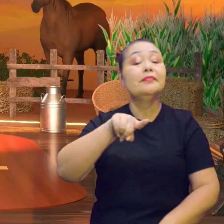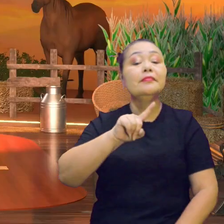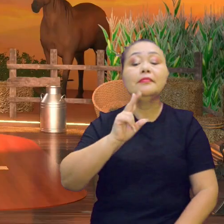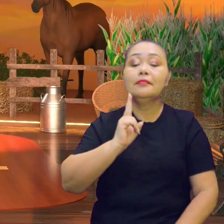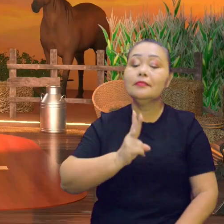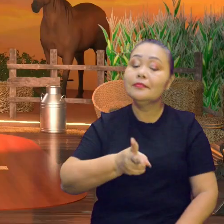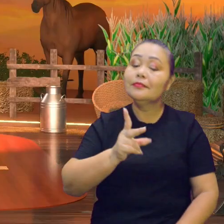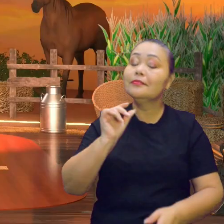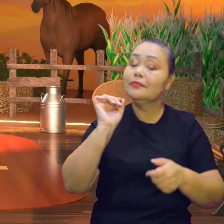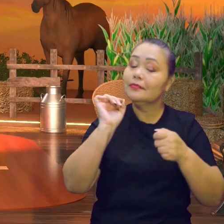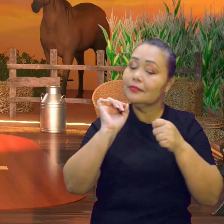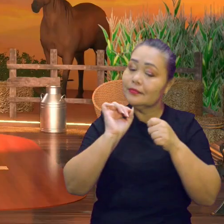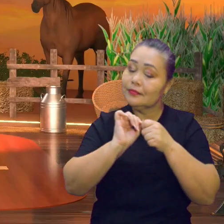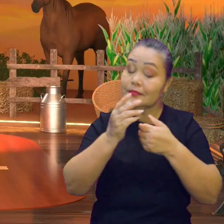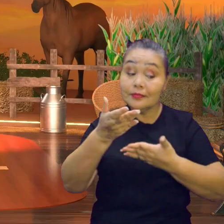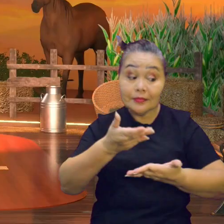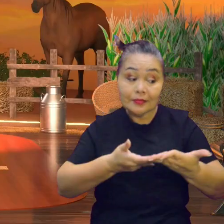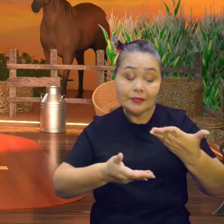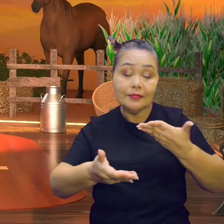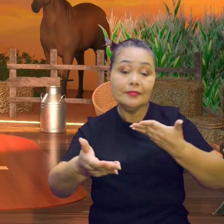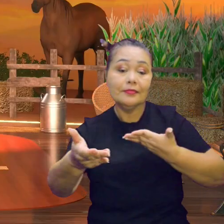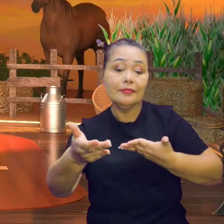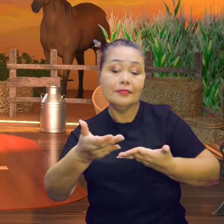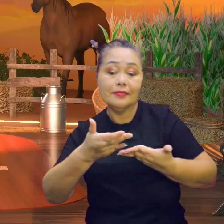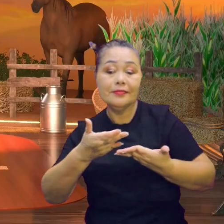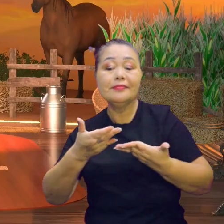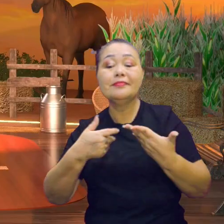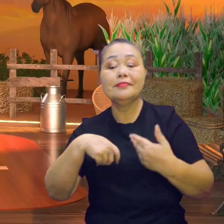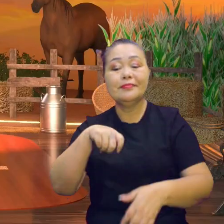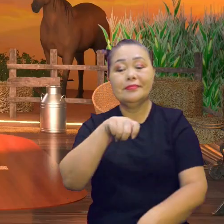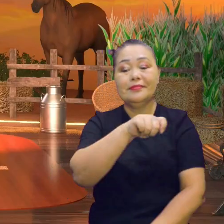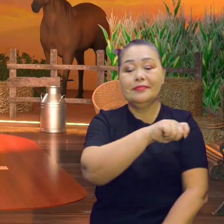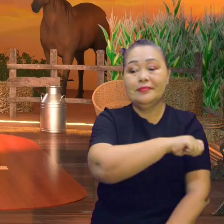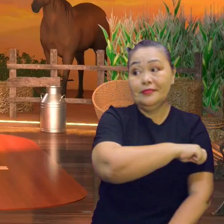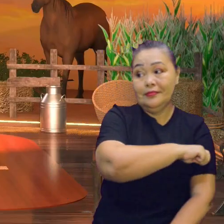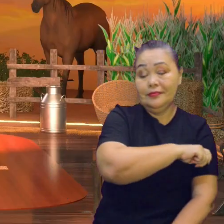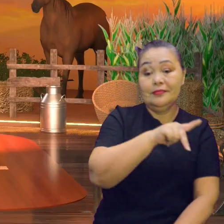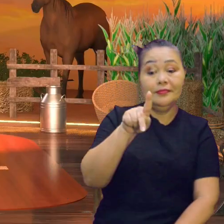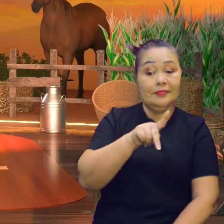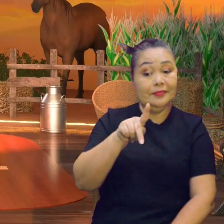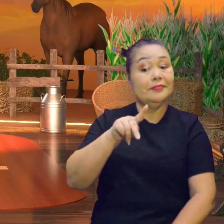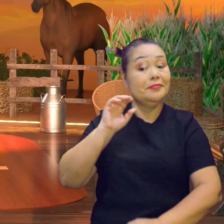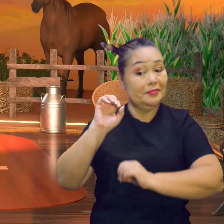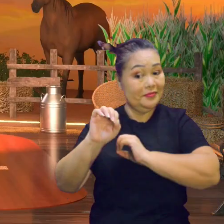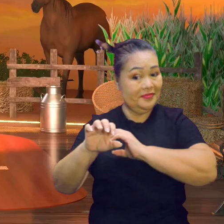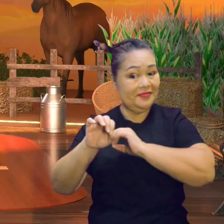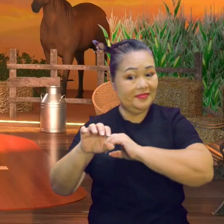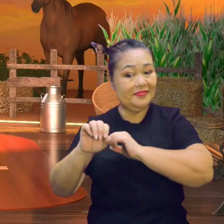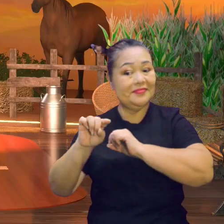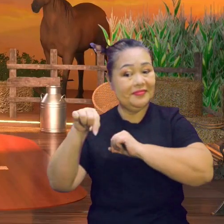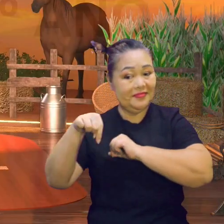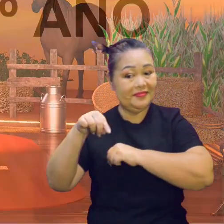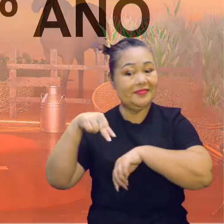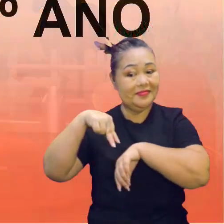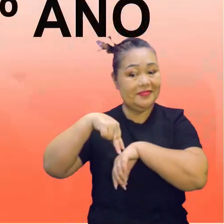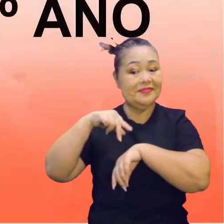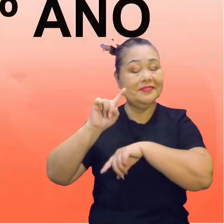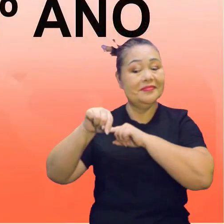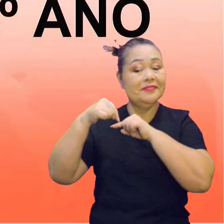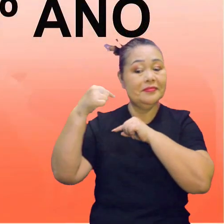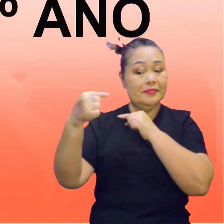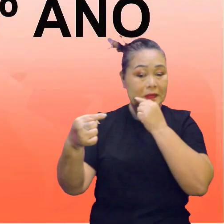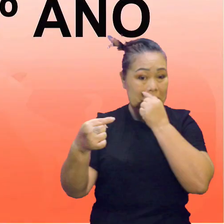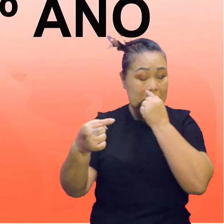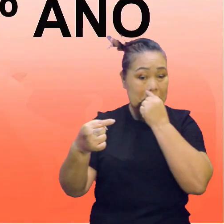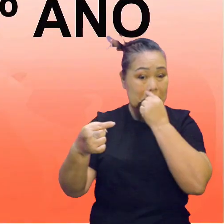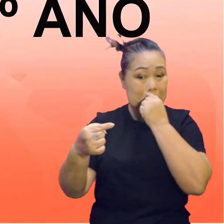essa interação entre os nossos estudantes e os professores e ministrantes. Vamos lá dar uma olhada na aula? Direção, na